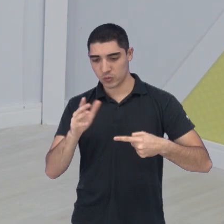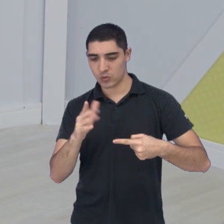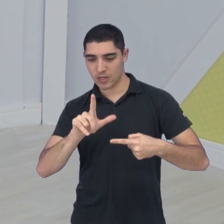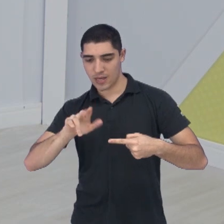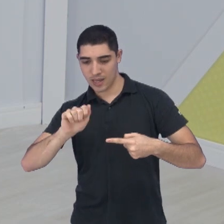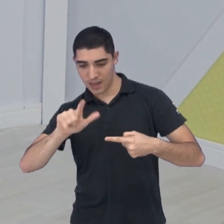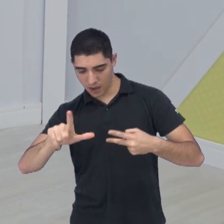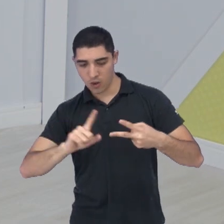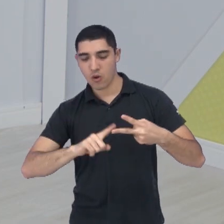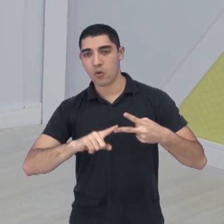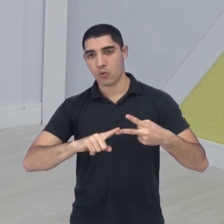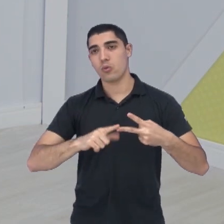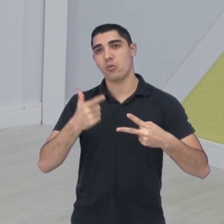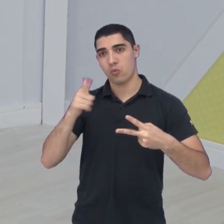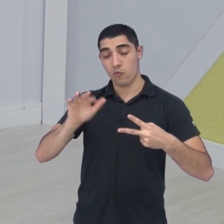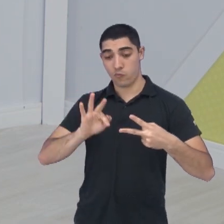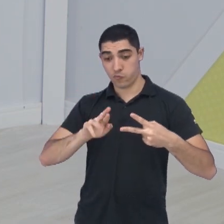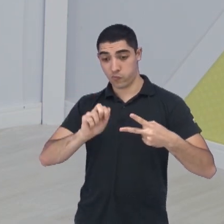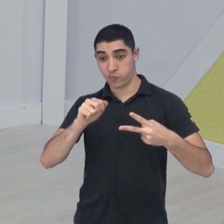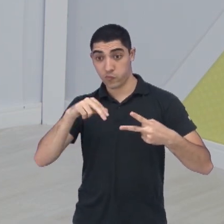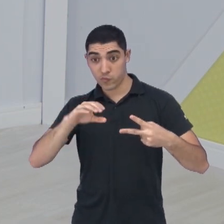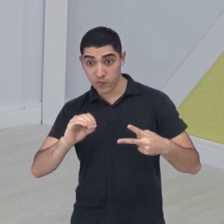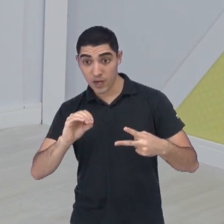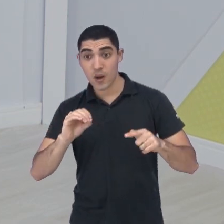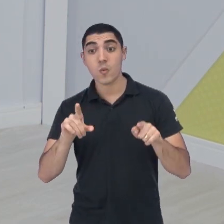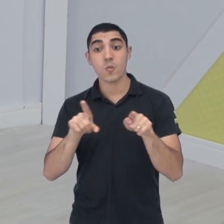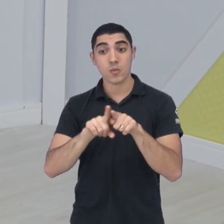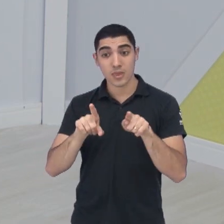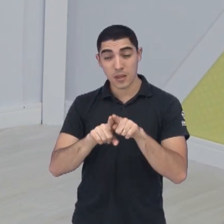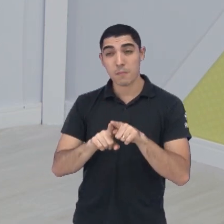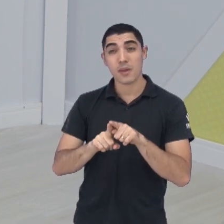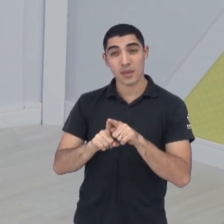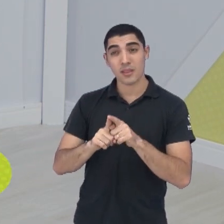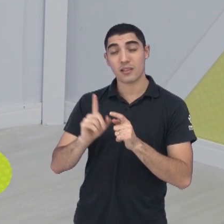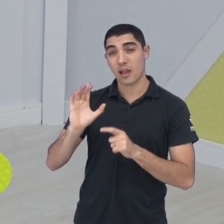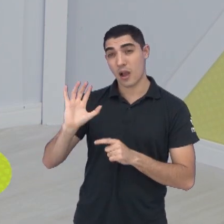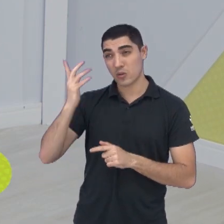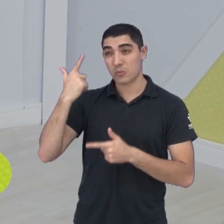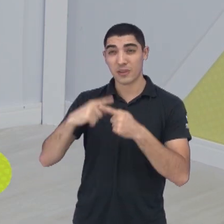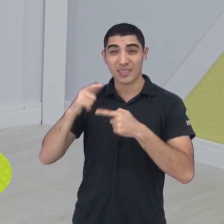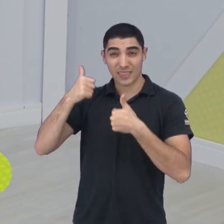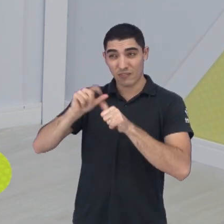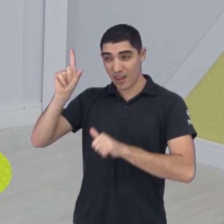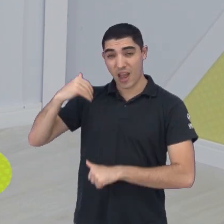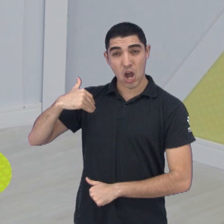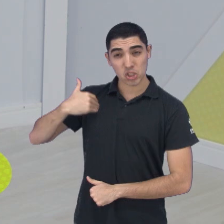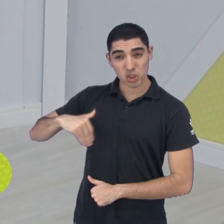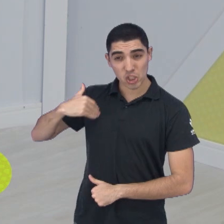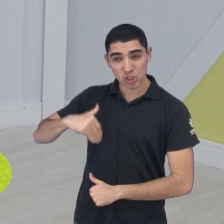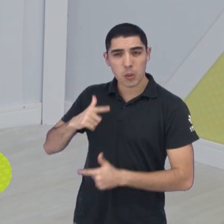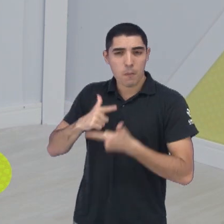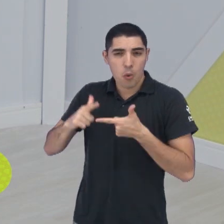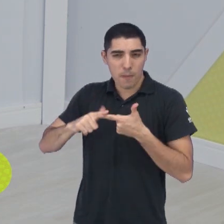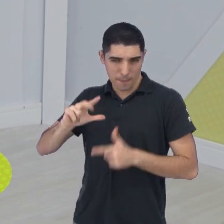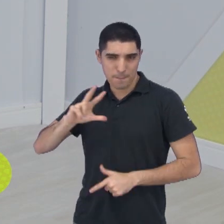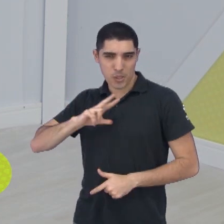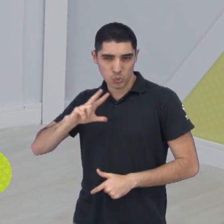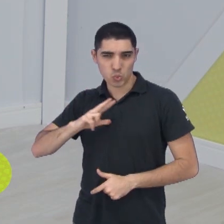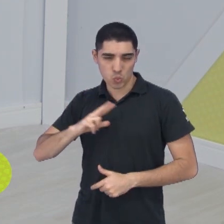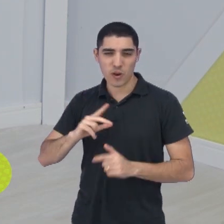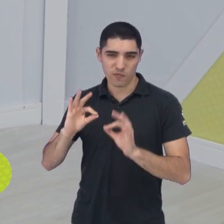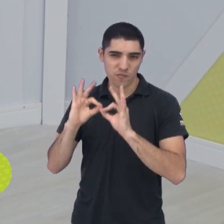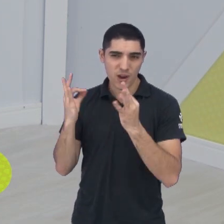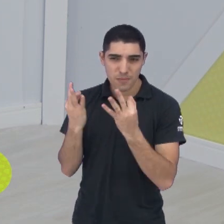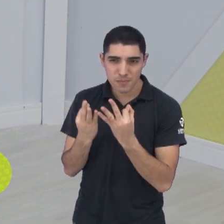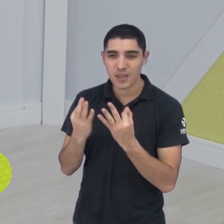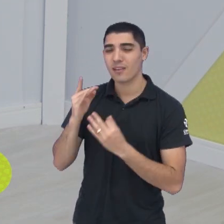o Franco Vieta, que foi um dos personagens da partida, chegou meia bomba porque ele veio da Argentina, estava com problemas particulares, teve que ir lá para